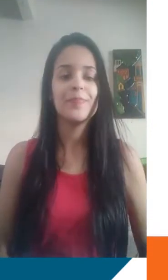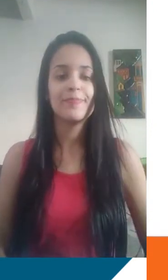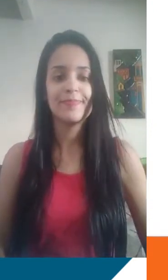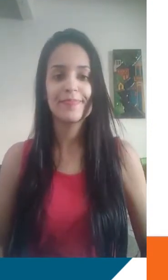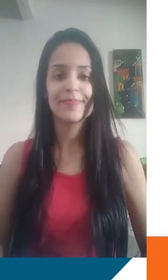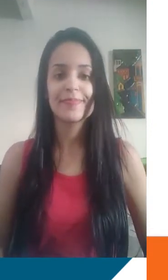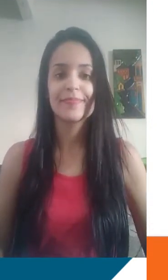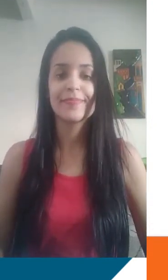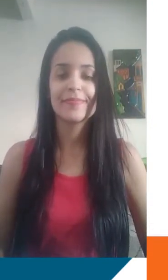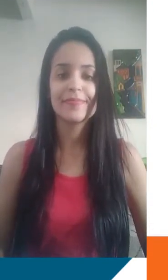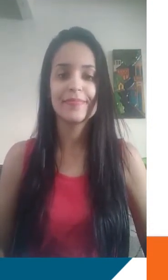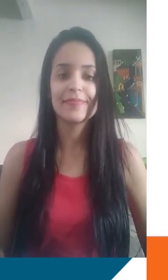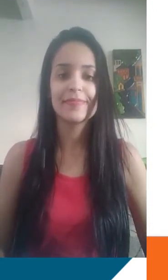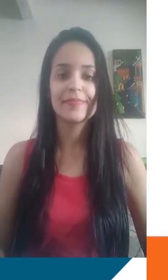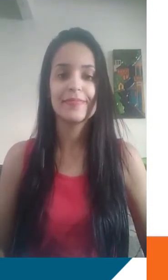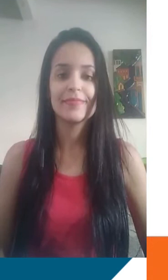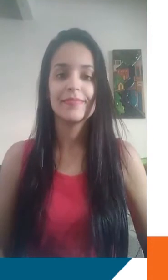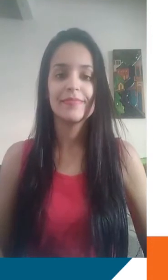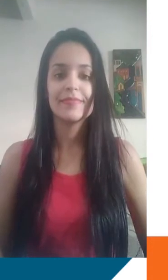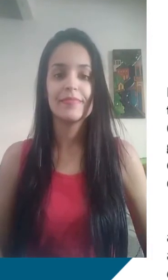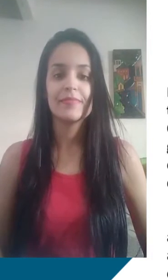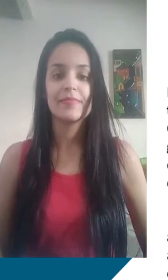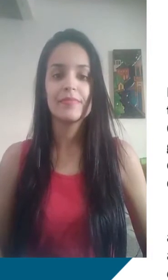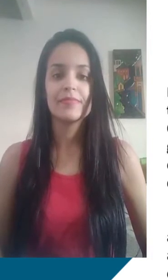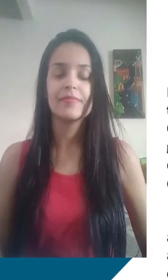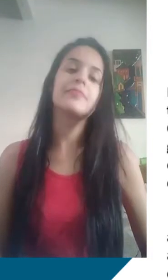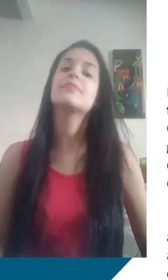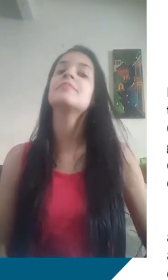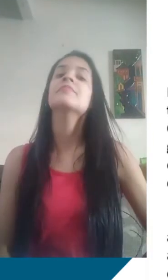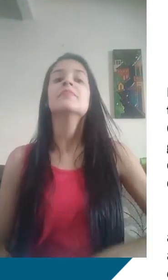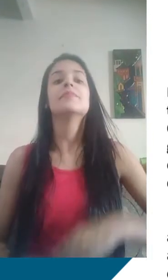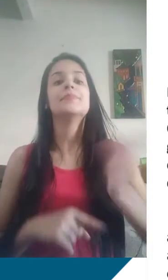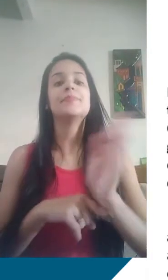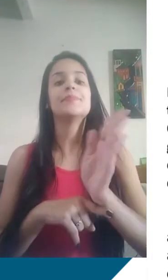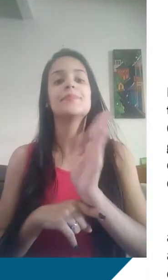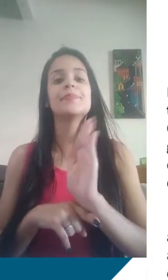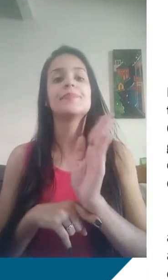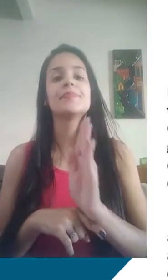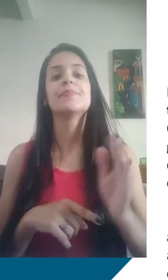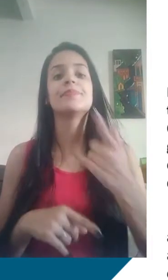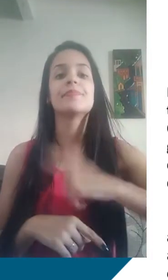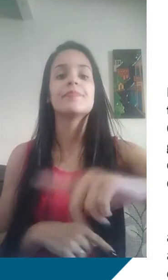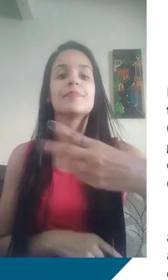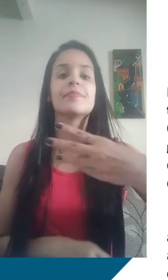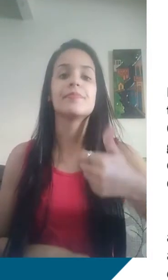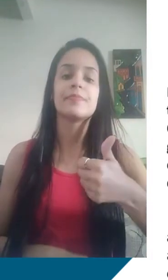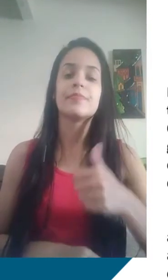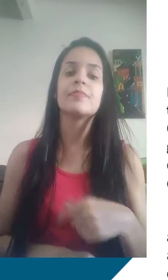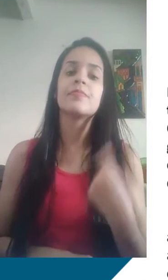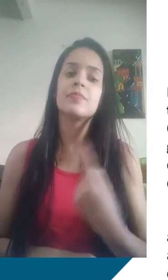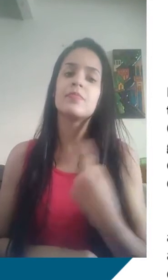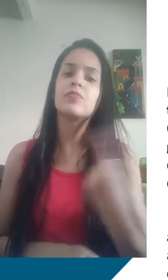Sabino, Paola Vitória e por mim, Carolina Laureano. Neste vídeo da semana 31, abordaremos o modo como a